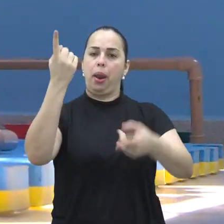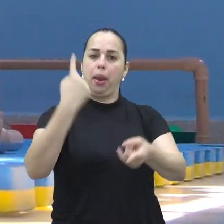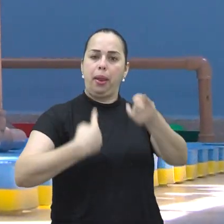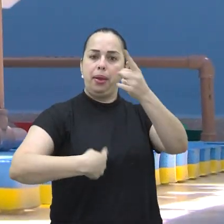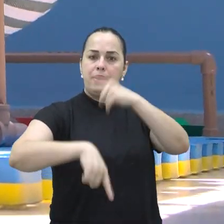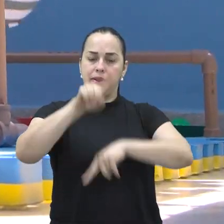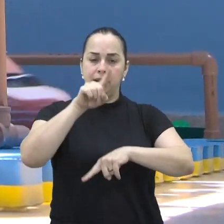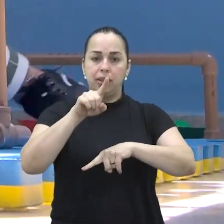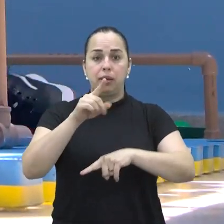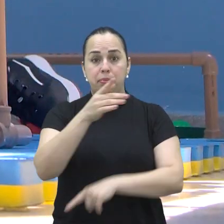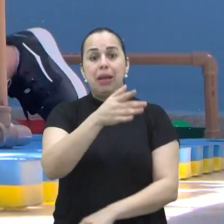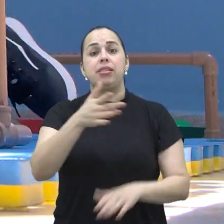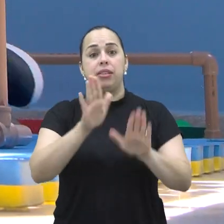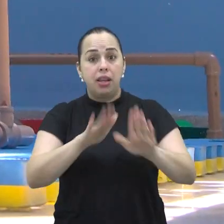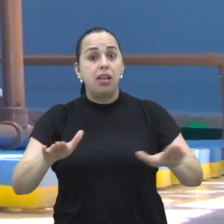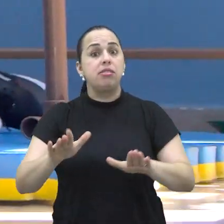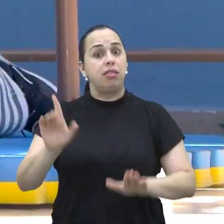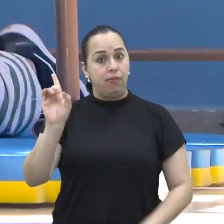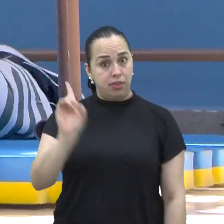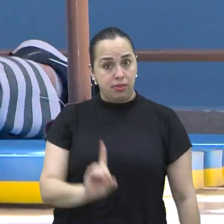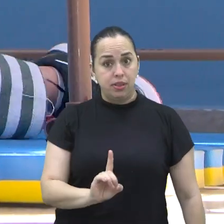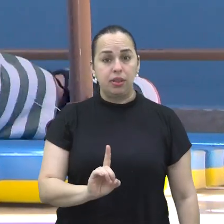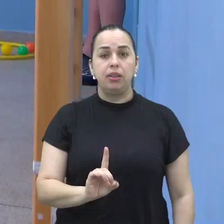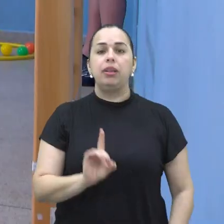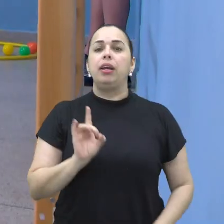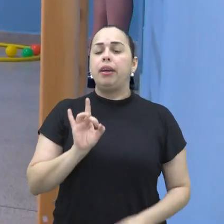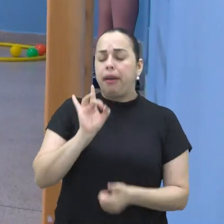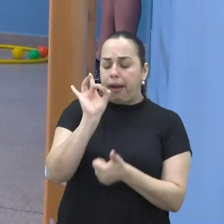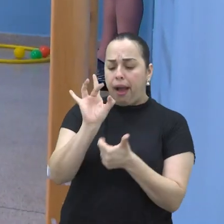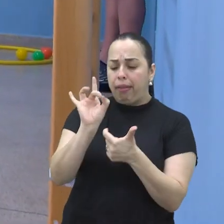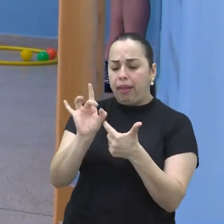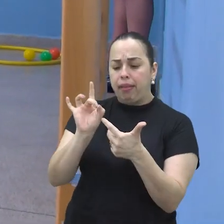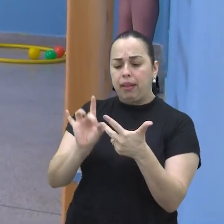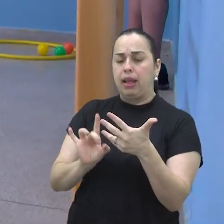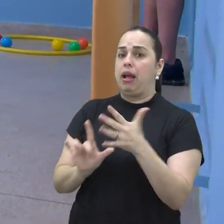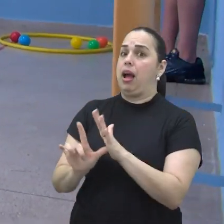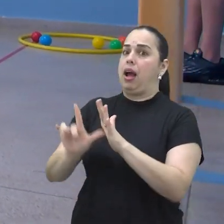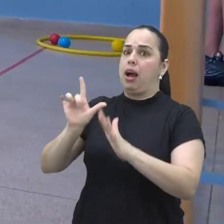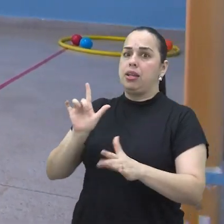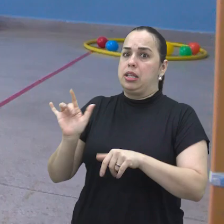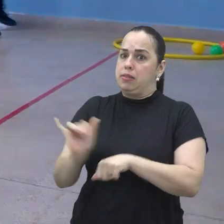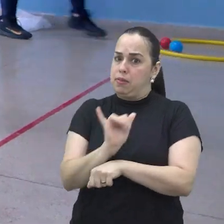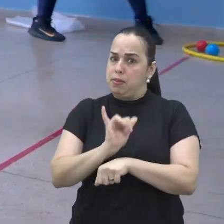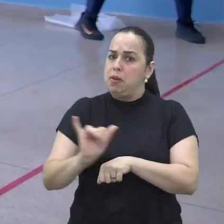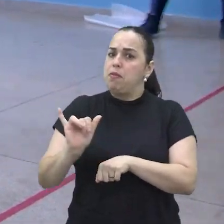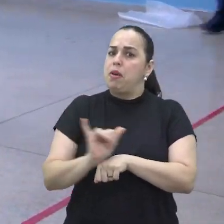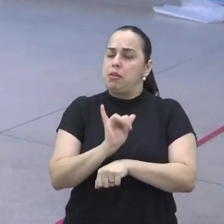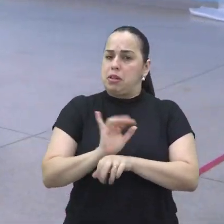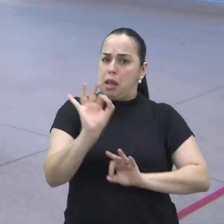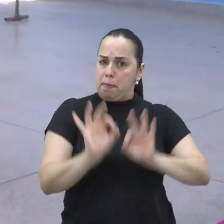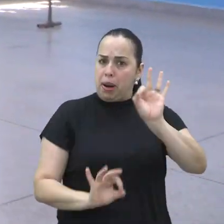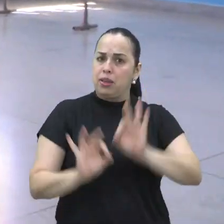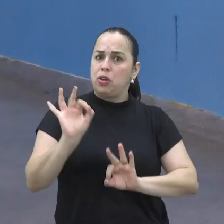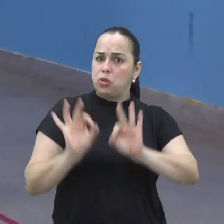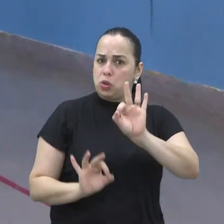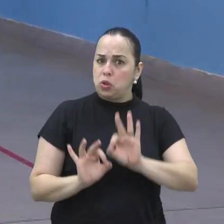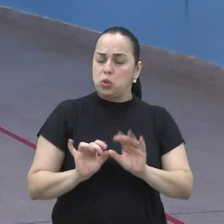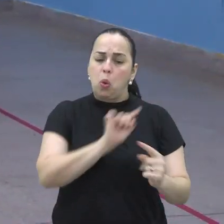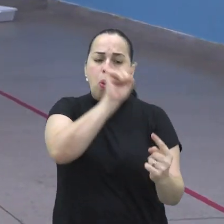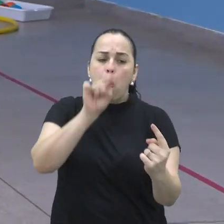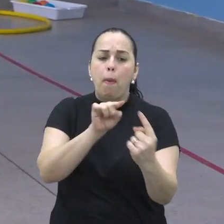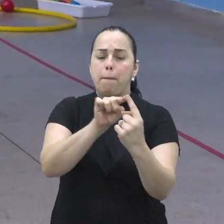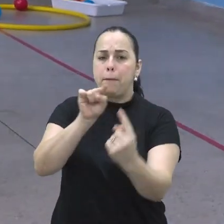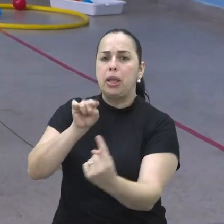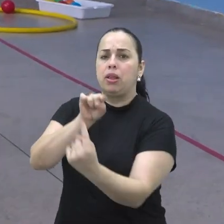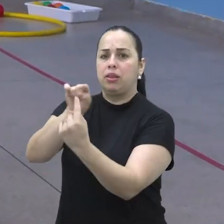as crianças com deficiência. Cada atividade é planejada de forma individualizada e feita